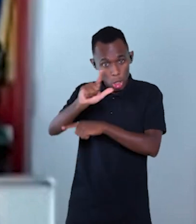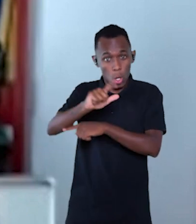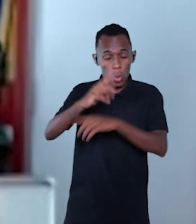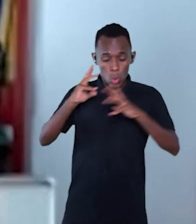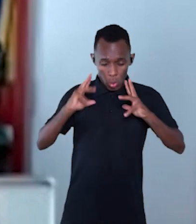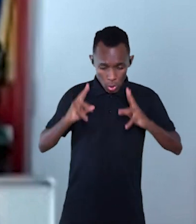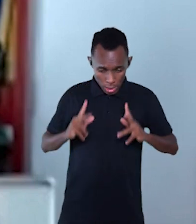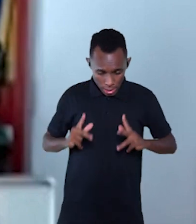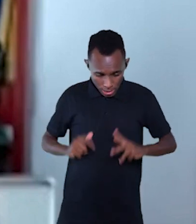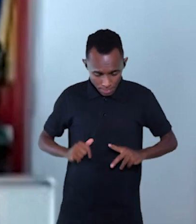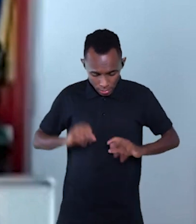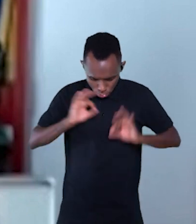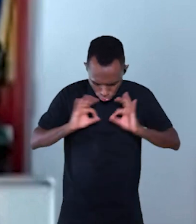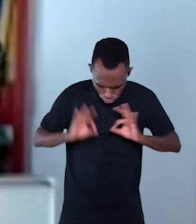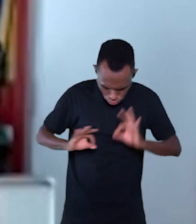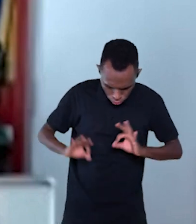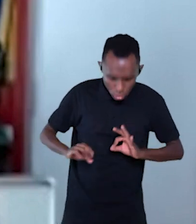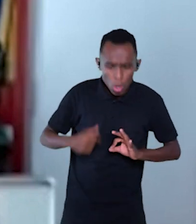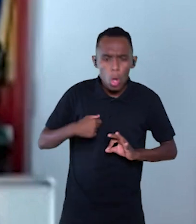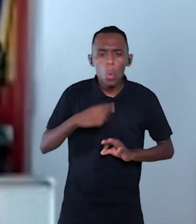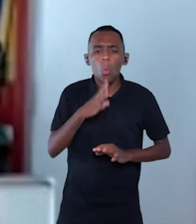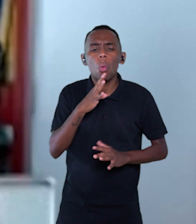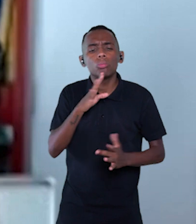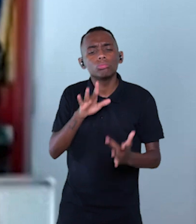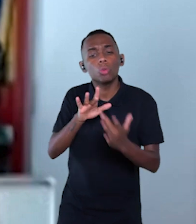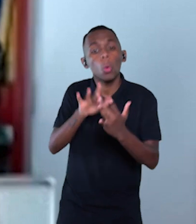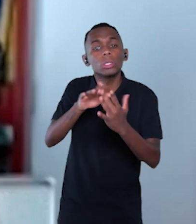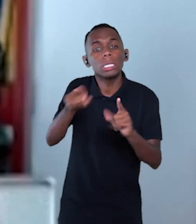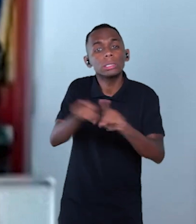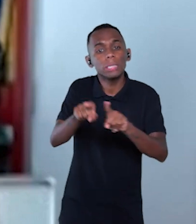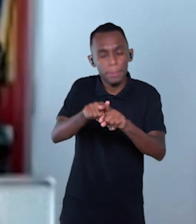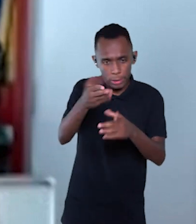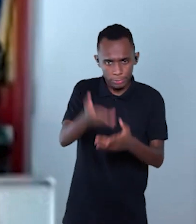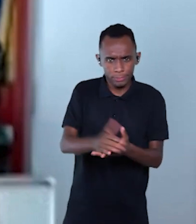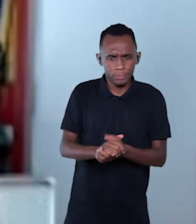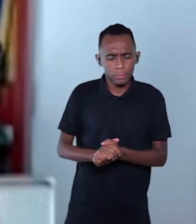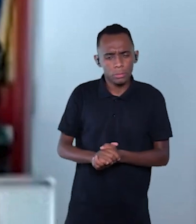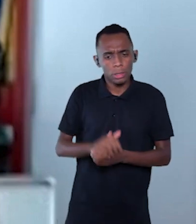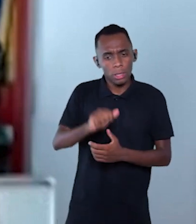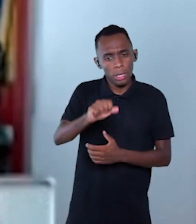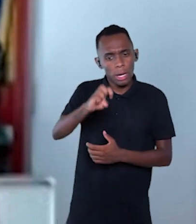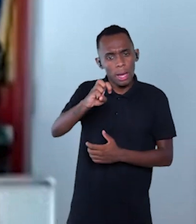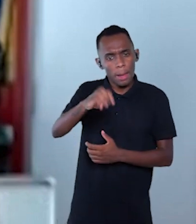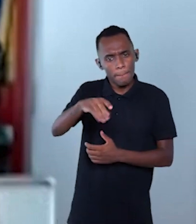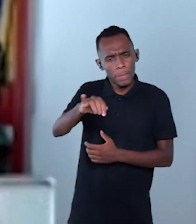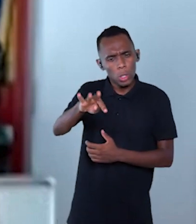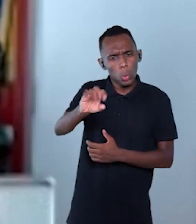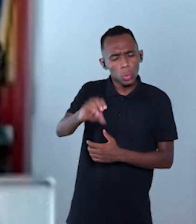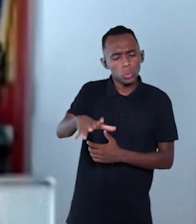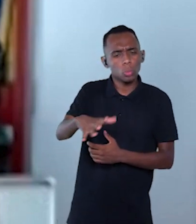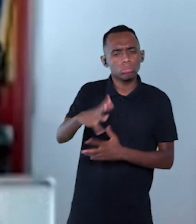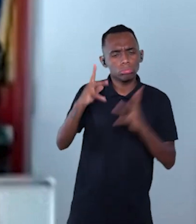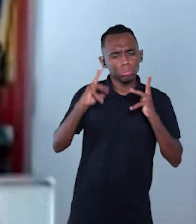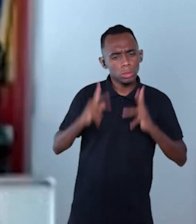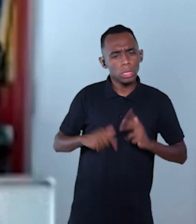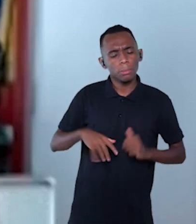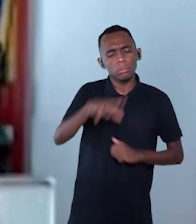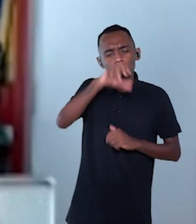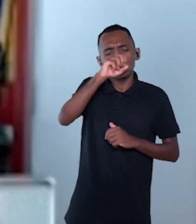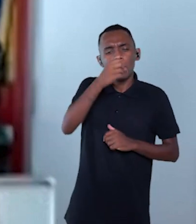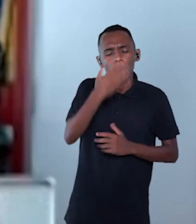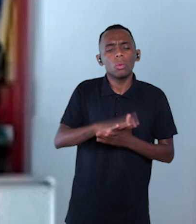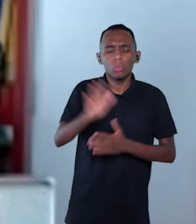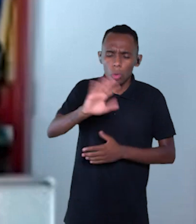fazia a segunda sessão de limpeza e curativos das feridas, eu o conheci. Dessa vez, Hamilton estava limpo e